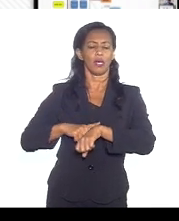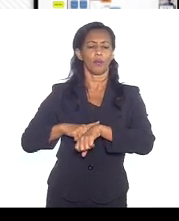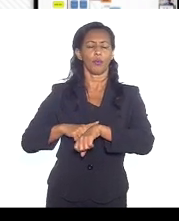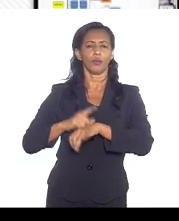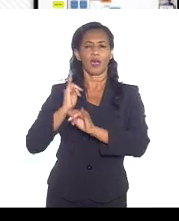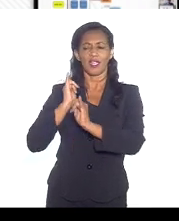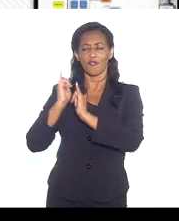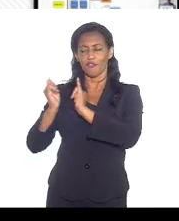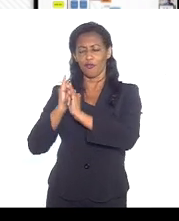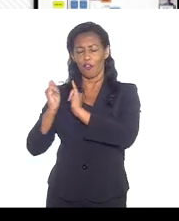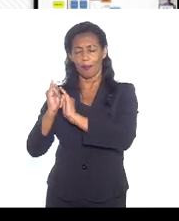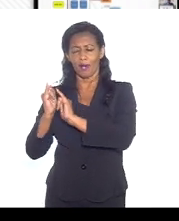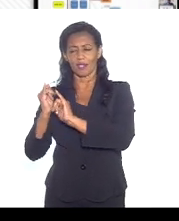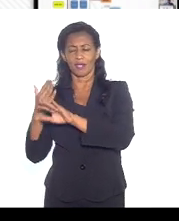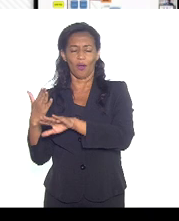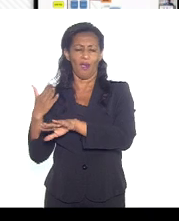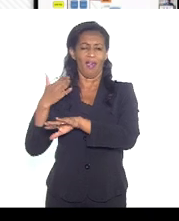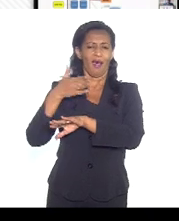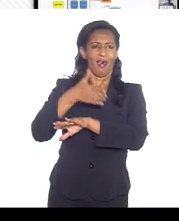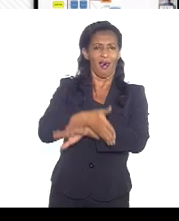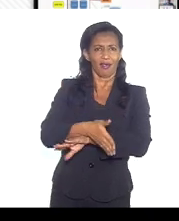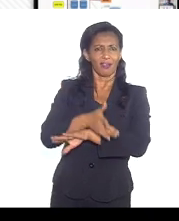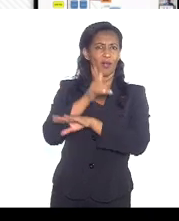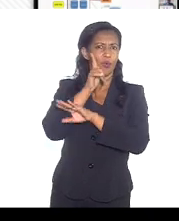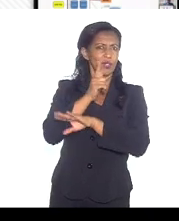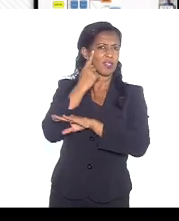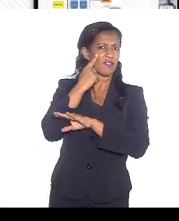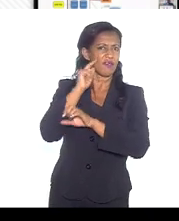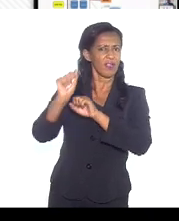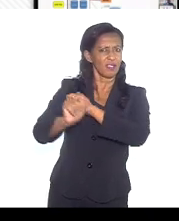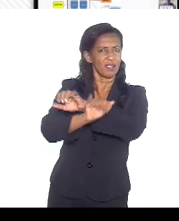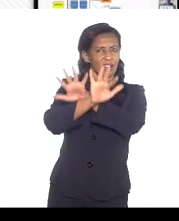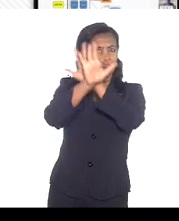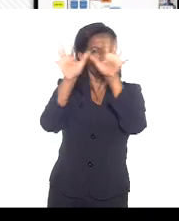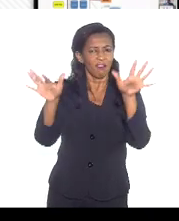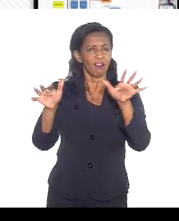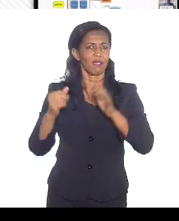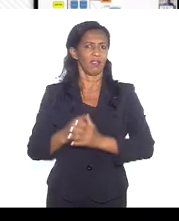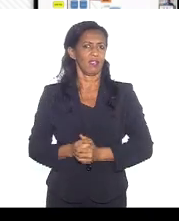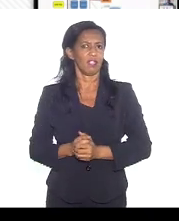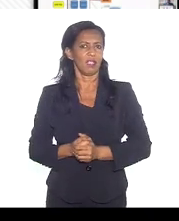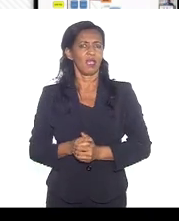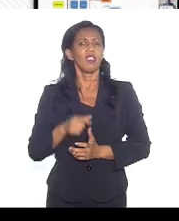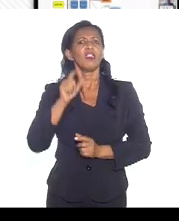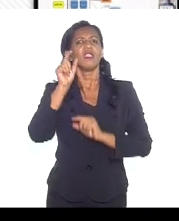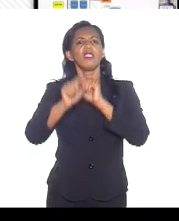da transparência? E o que vai estar nesse portal da transparência? Seria